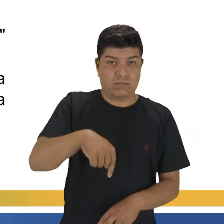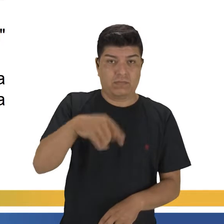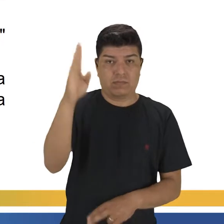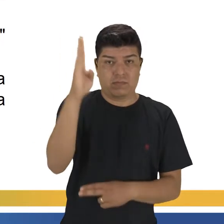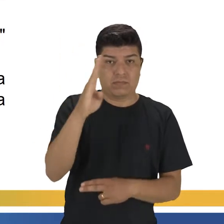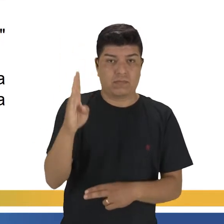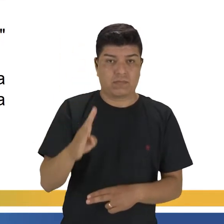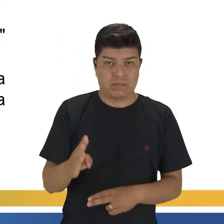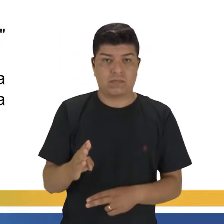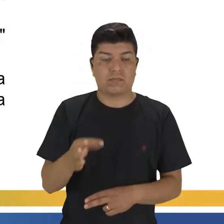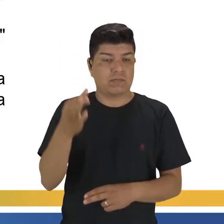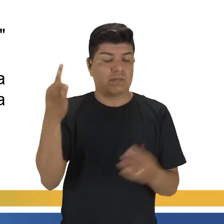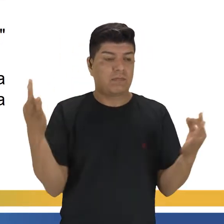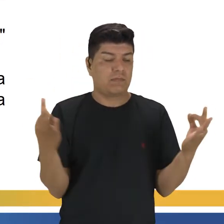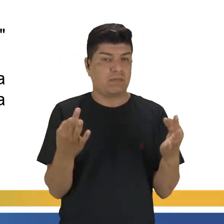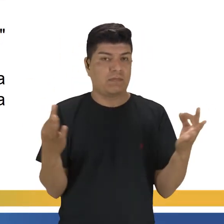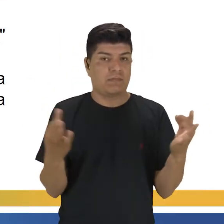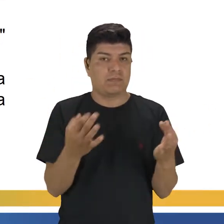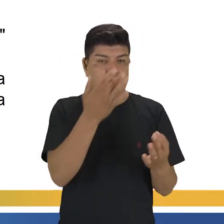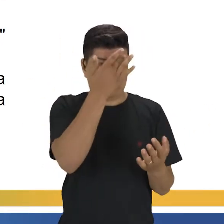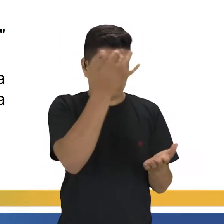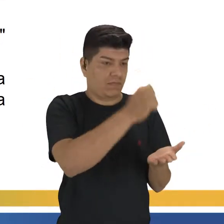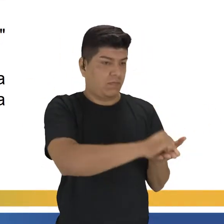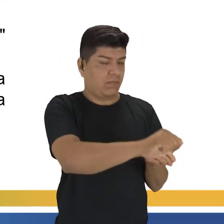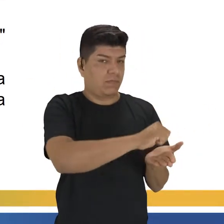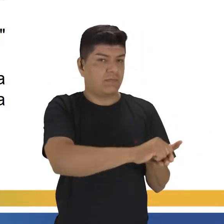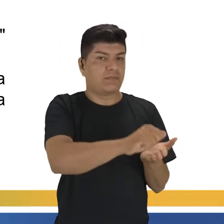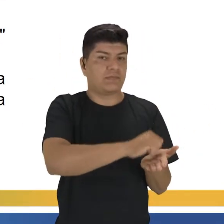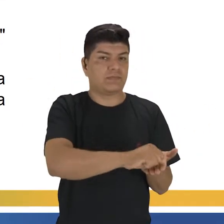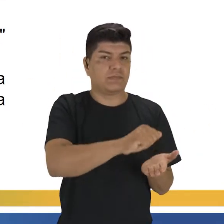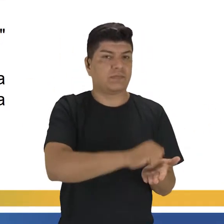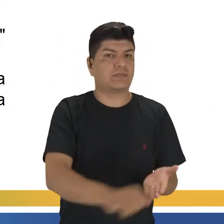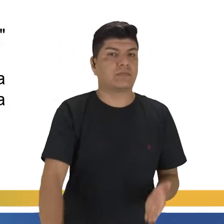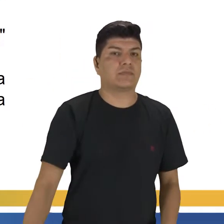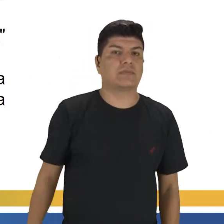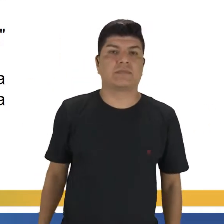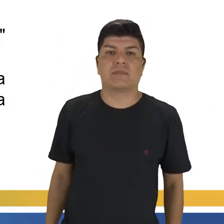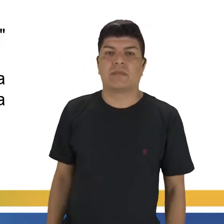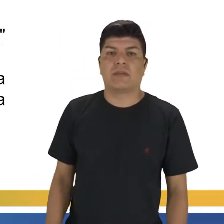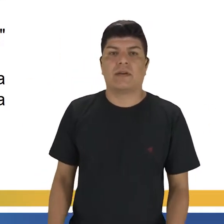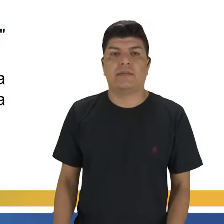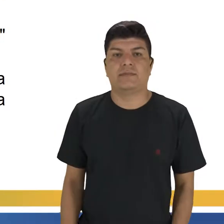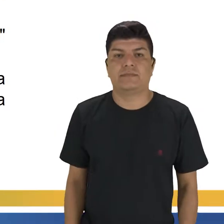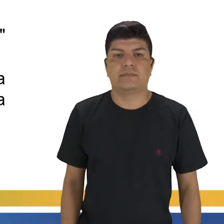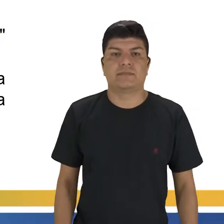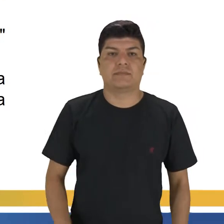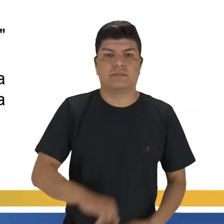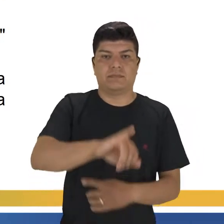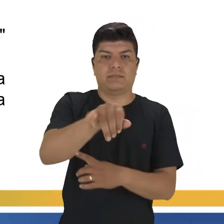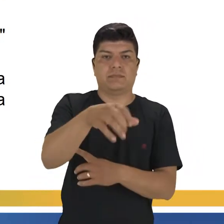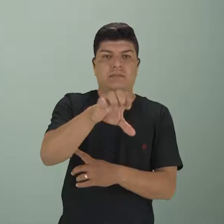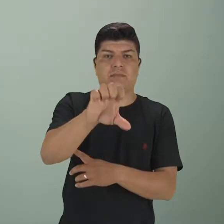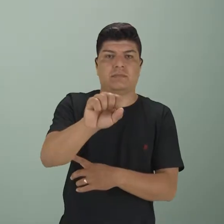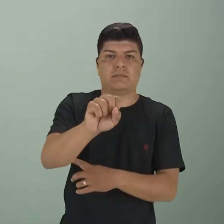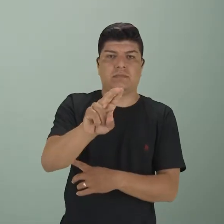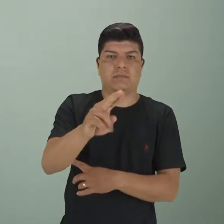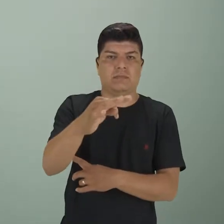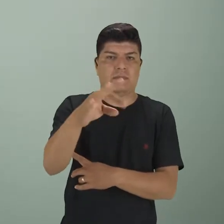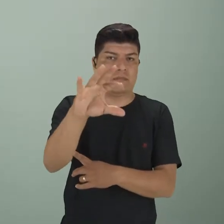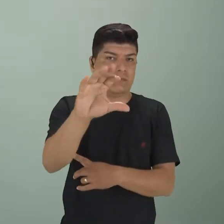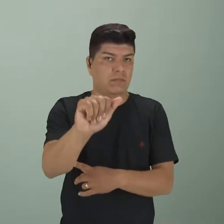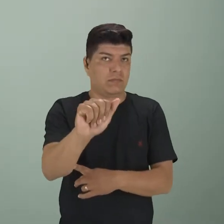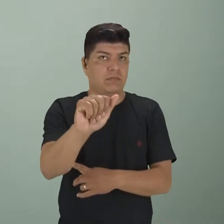os ícones perfeitos para esses escritores. E os autores como jesuítas, como